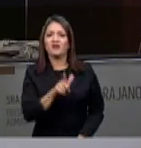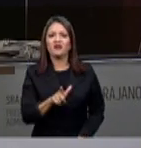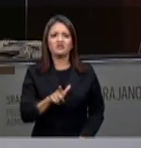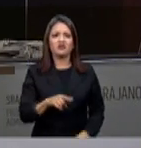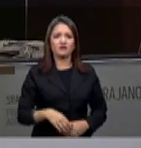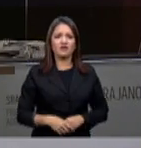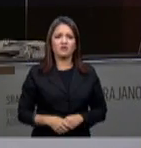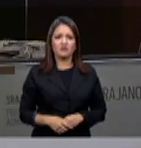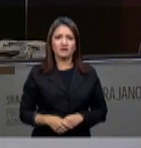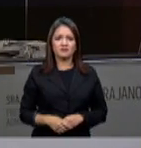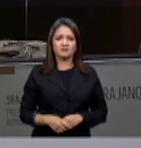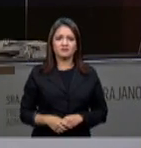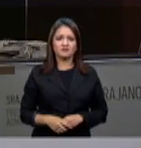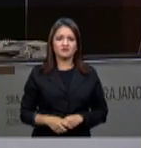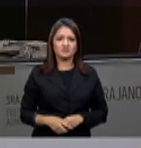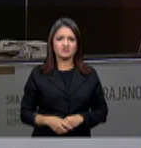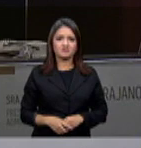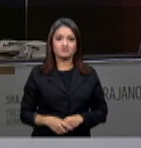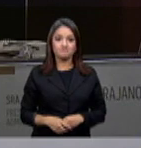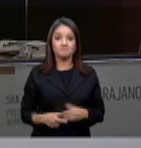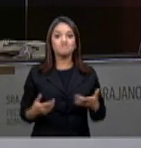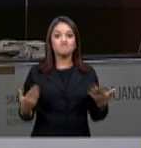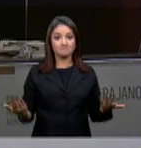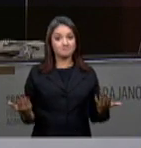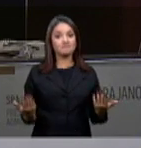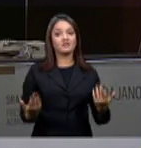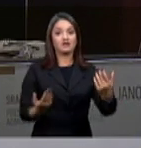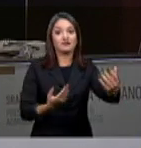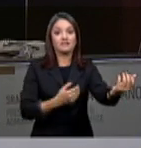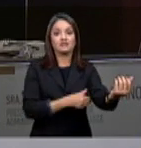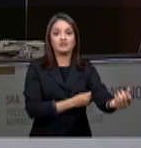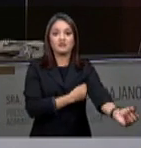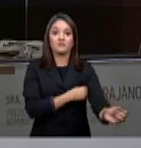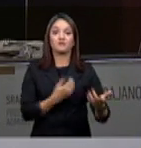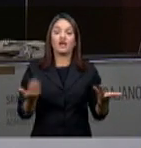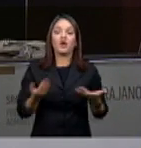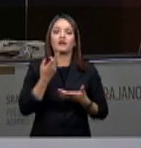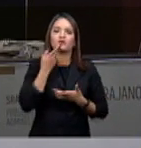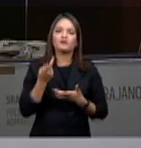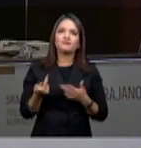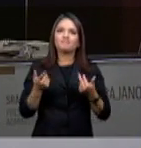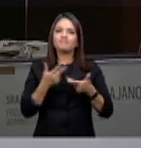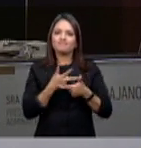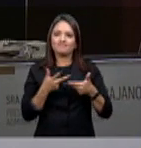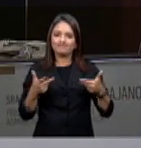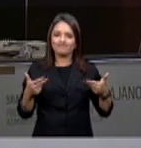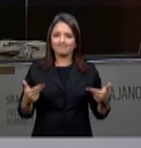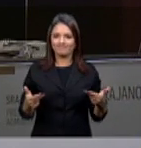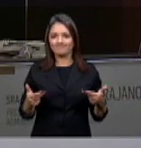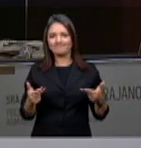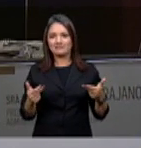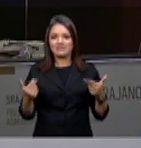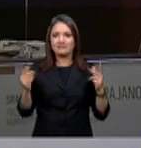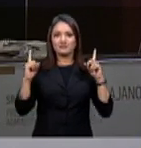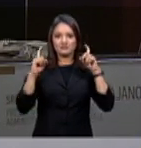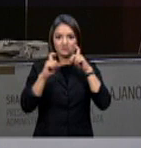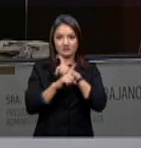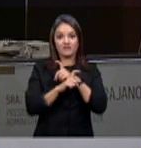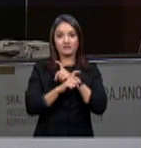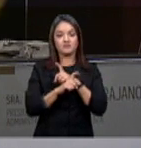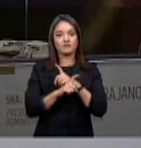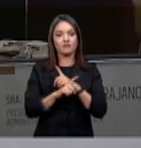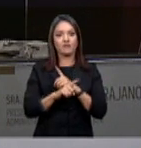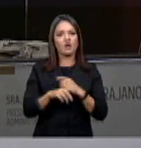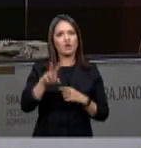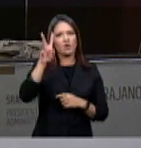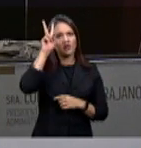sei se eu tô me fazendo então assim com essa oportunidade agora eu quero falar dos embaraços eu nunca me esqueço que na última vez que eu